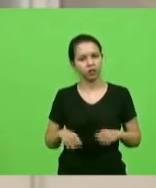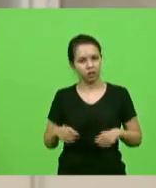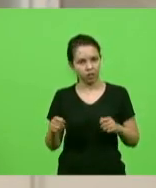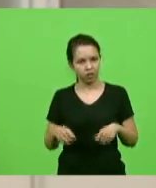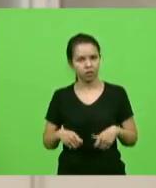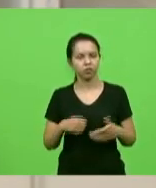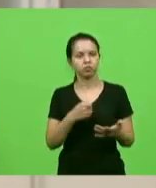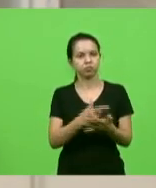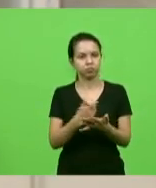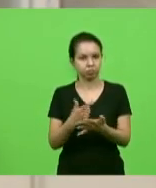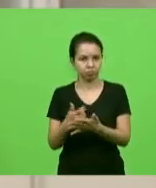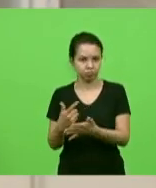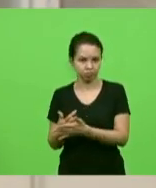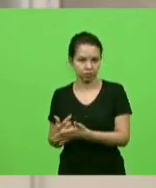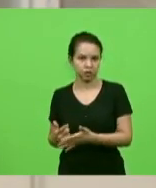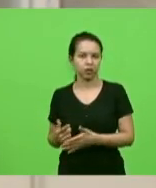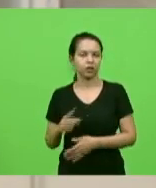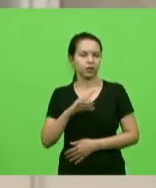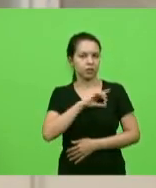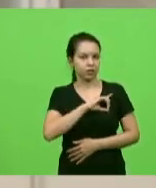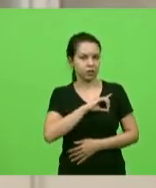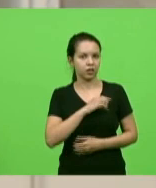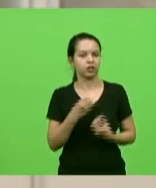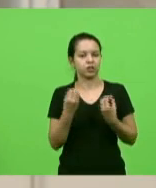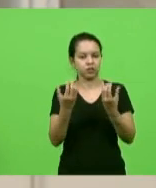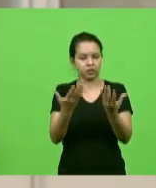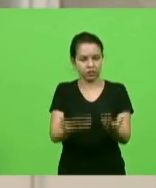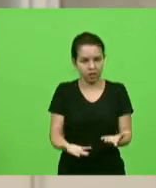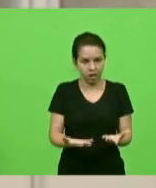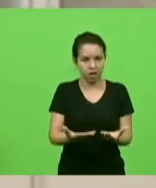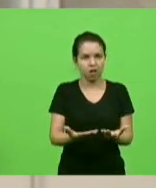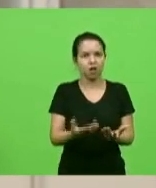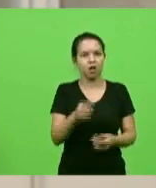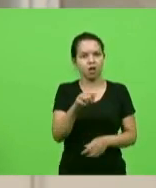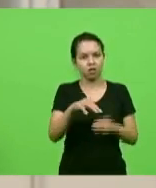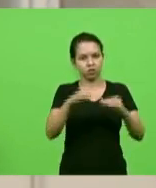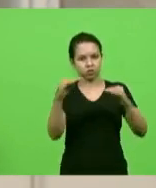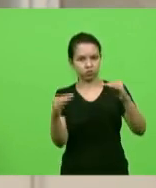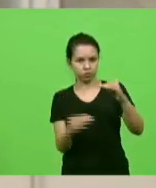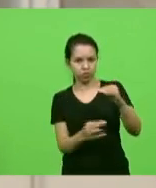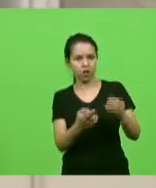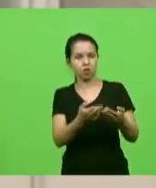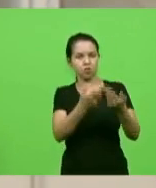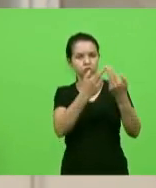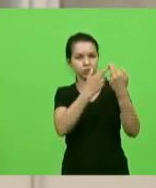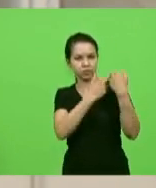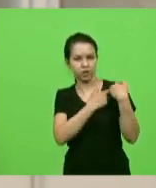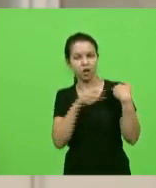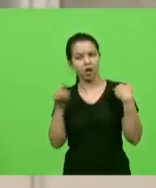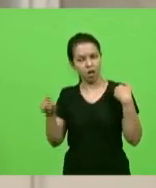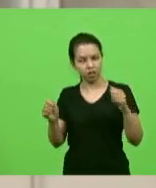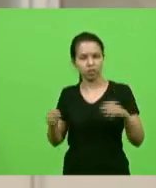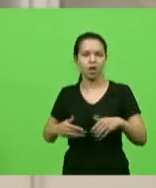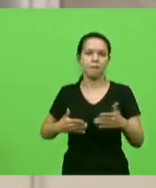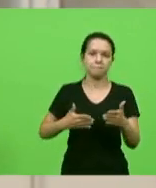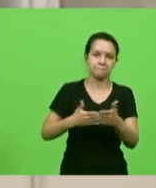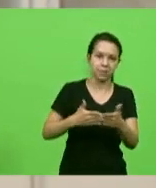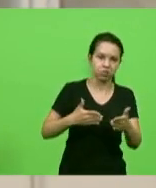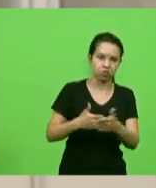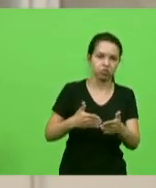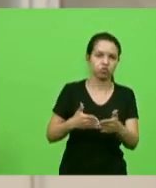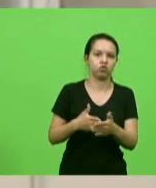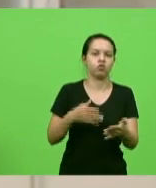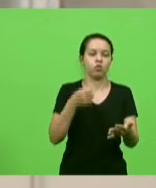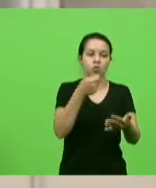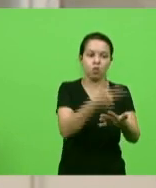plenas de avocar a competência delegada ao subordinado para impedir a formalização do negócio e